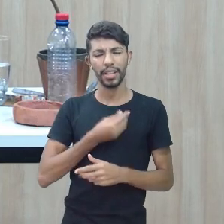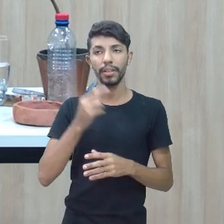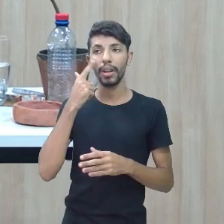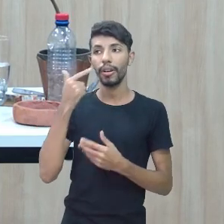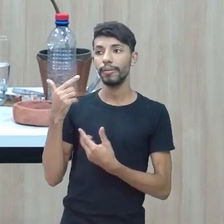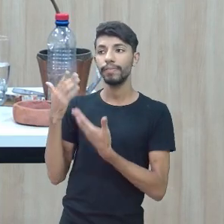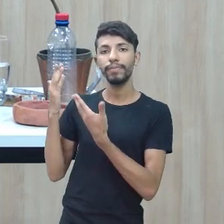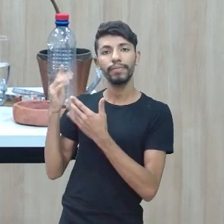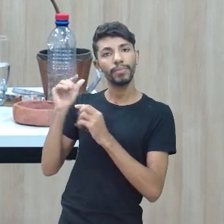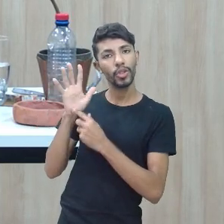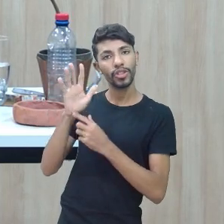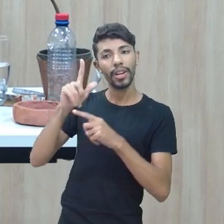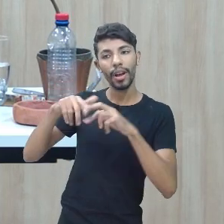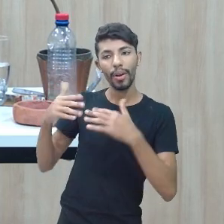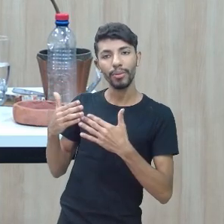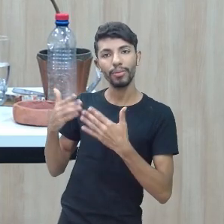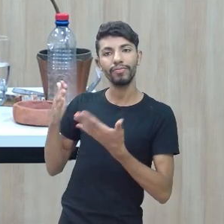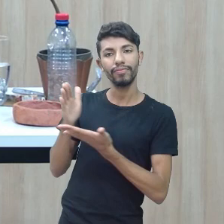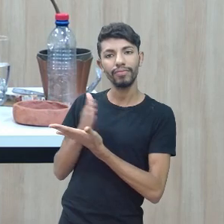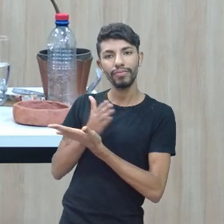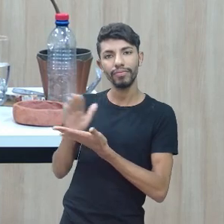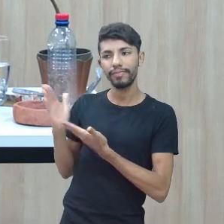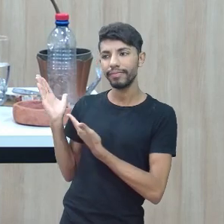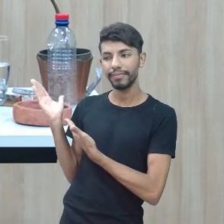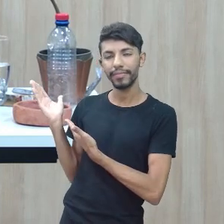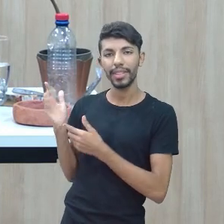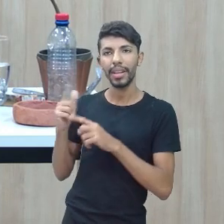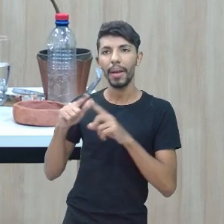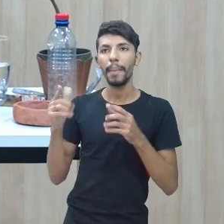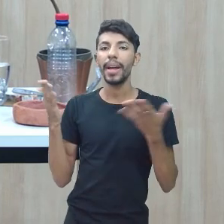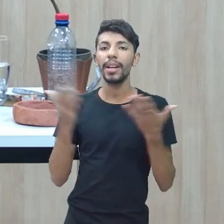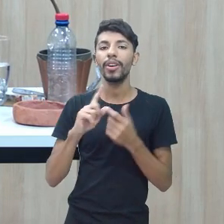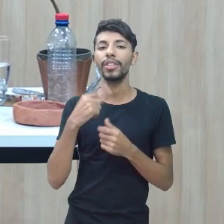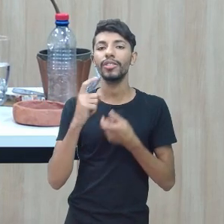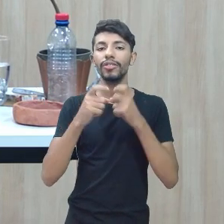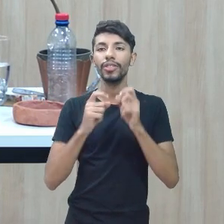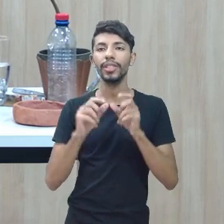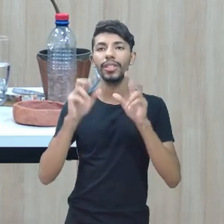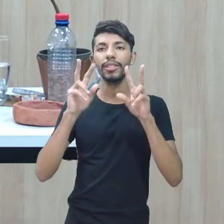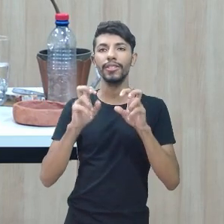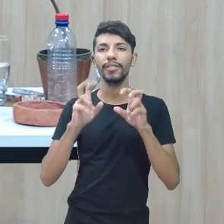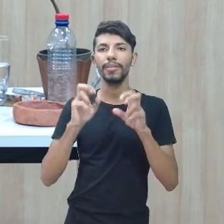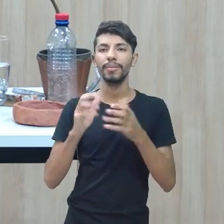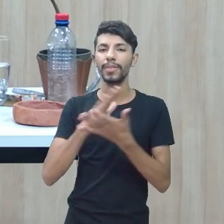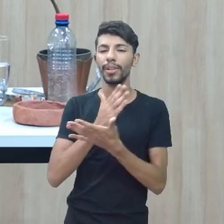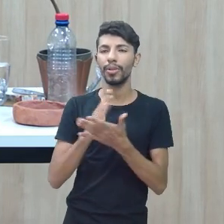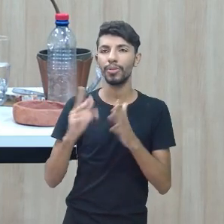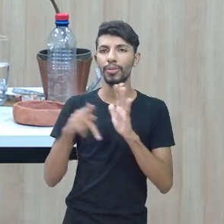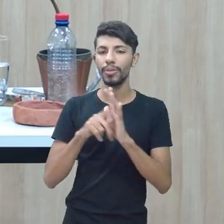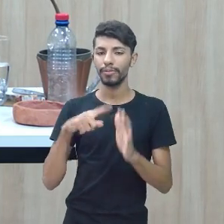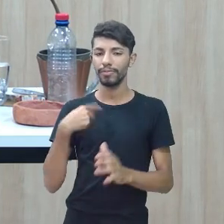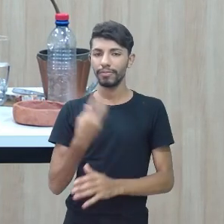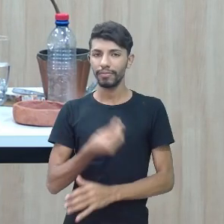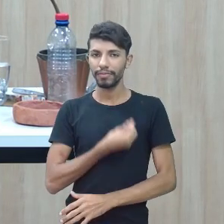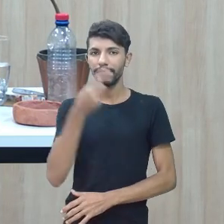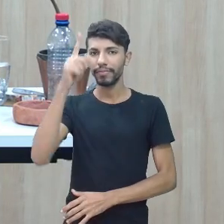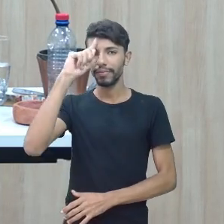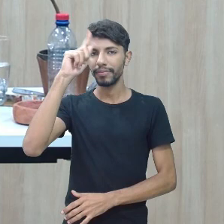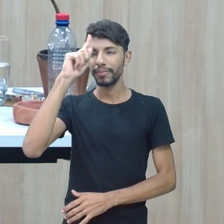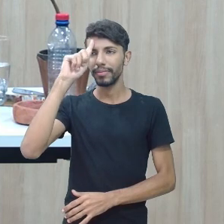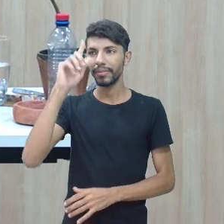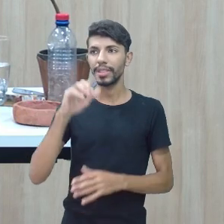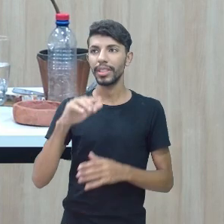vai conversar sobre alguns deles que fazem parte do nosso dia a dia. E hoje eu quero experimentar